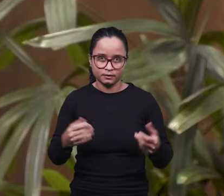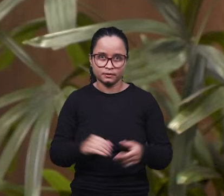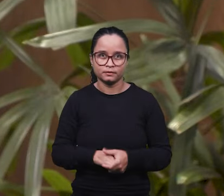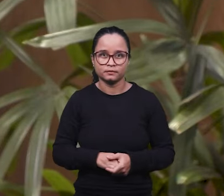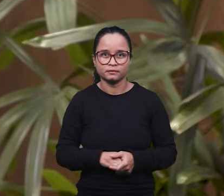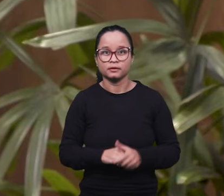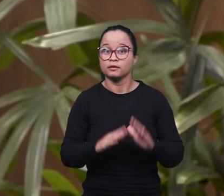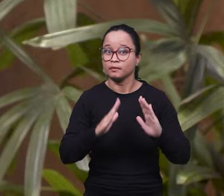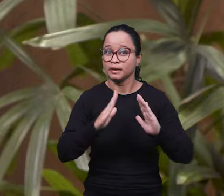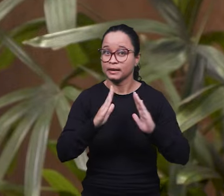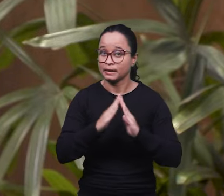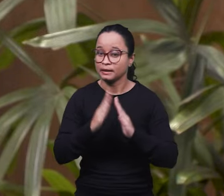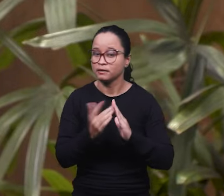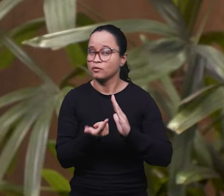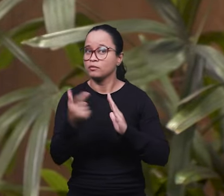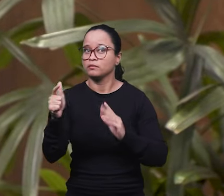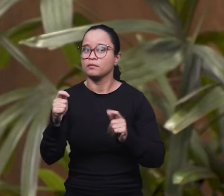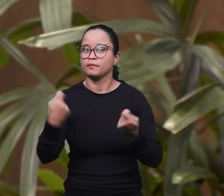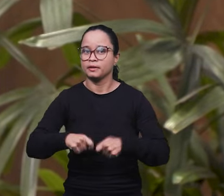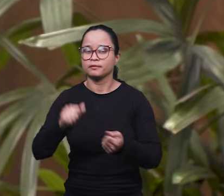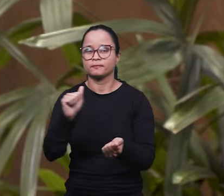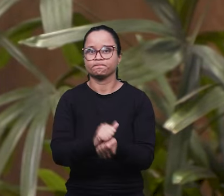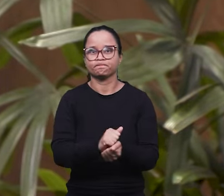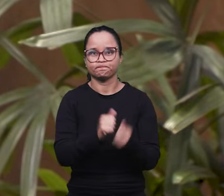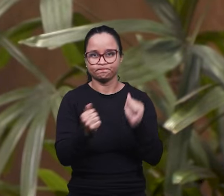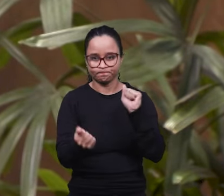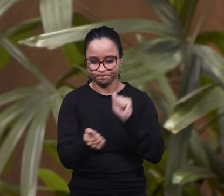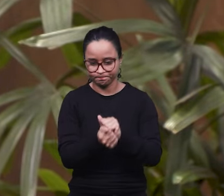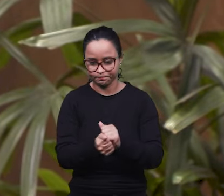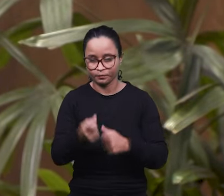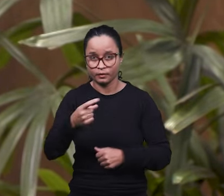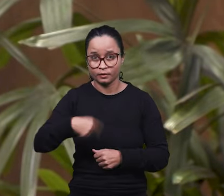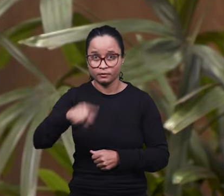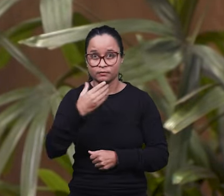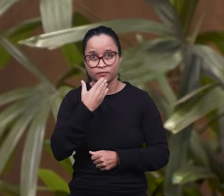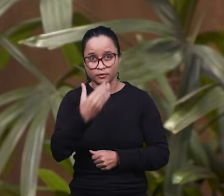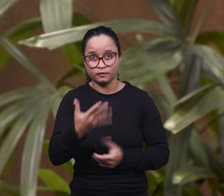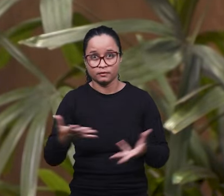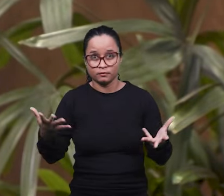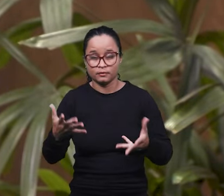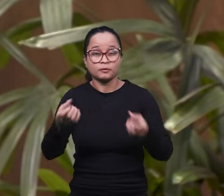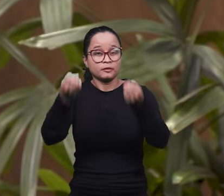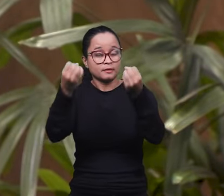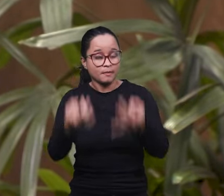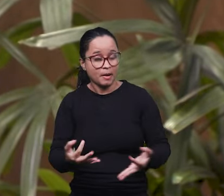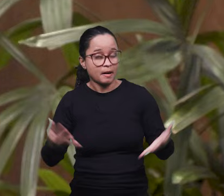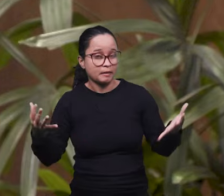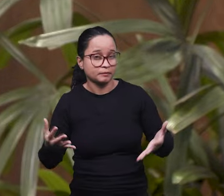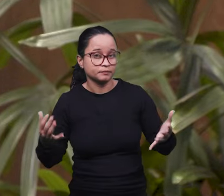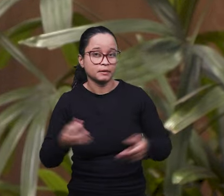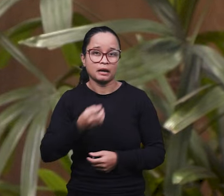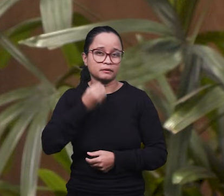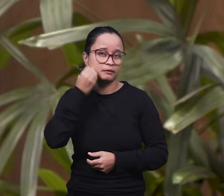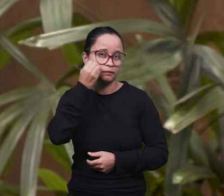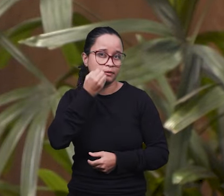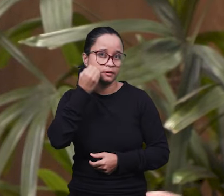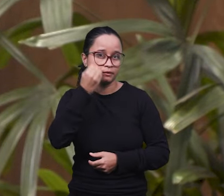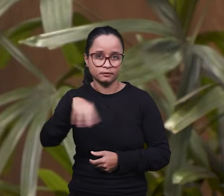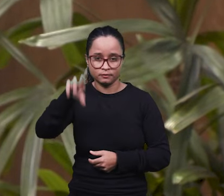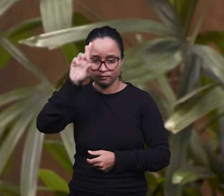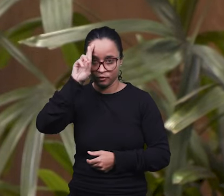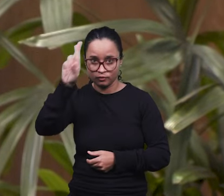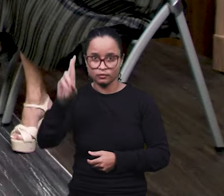outra casa precisa de uma adaptação e nós vamos pedir Vitória para você contar agora as experiências que o Senhor